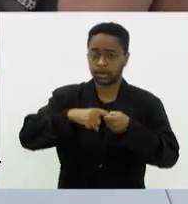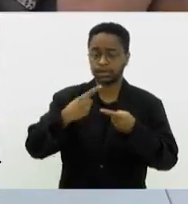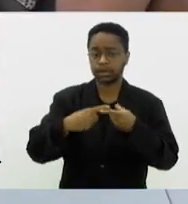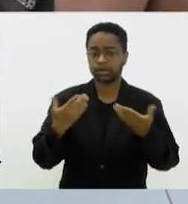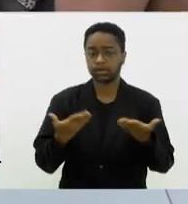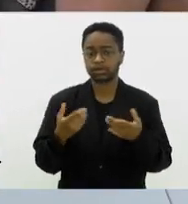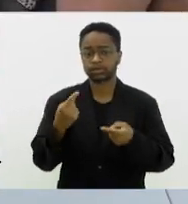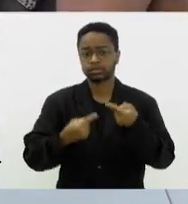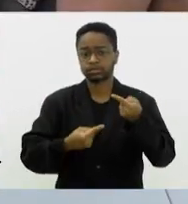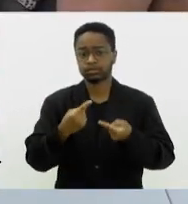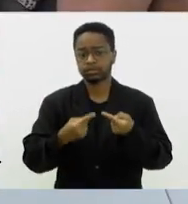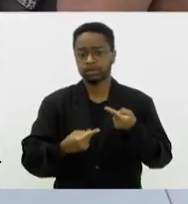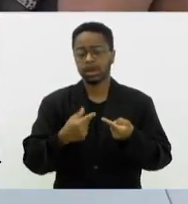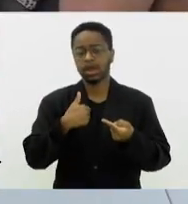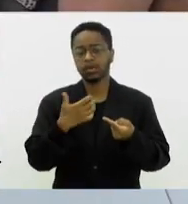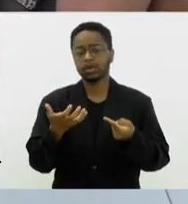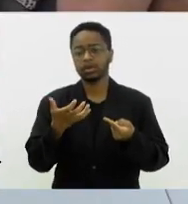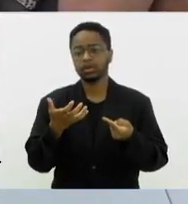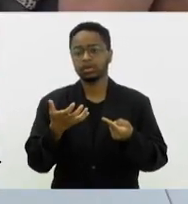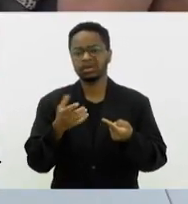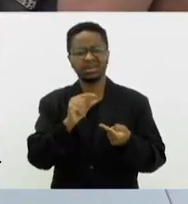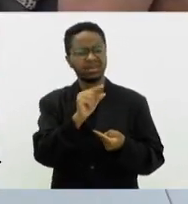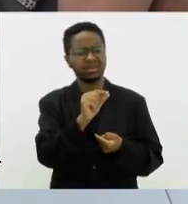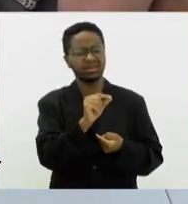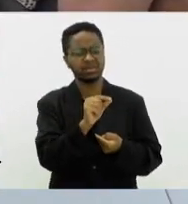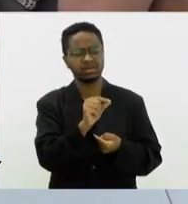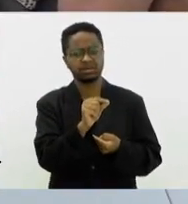um... O quê?